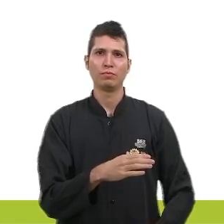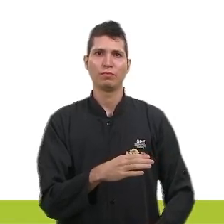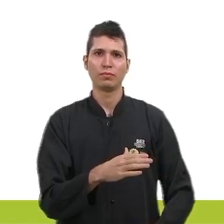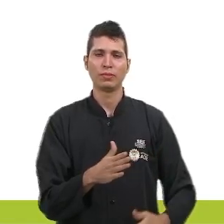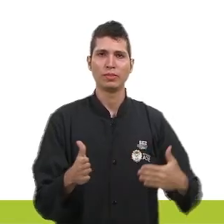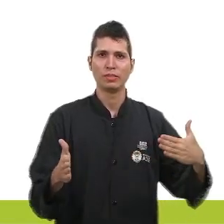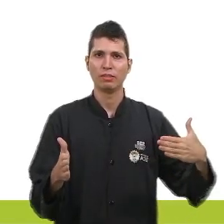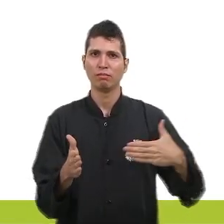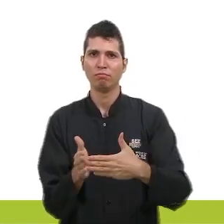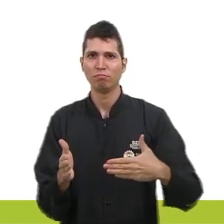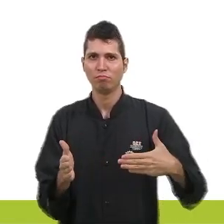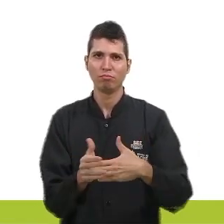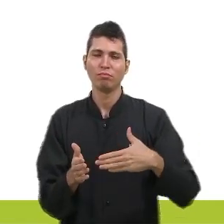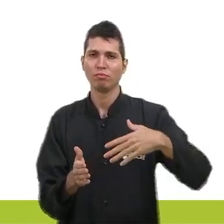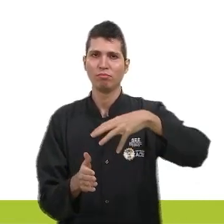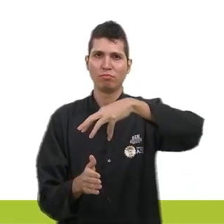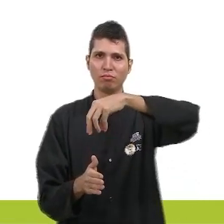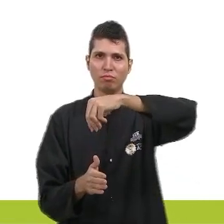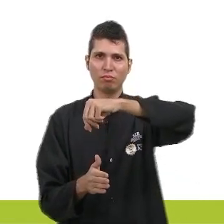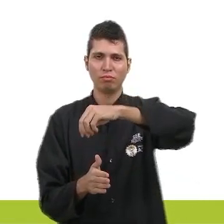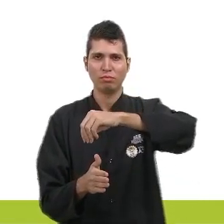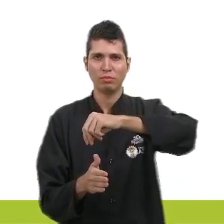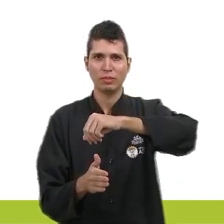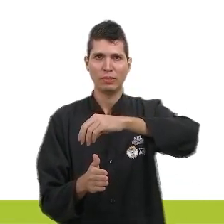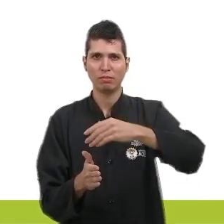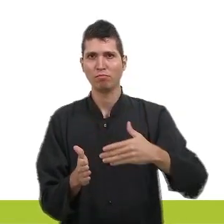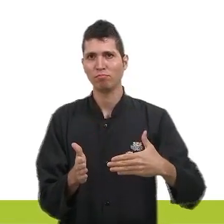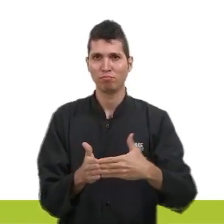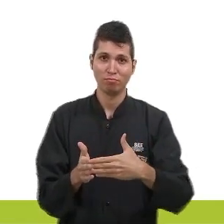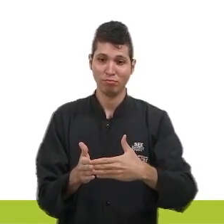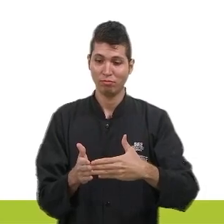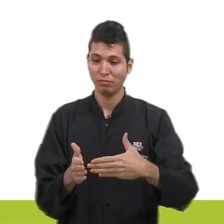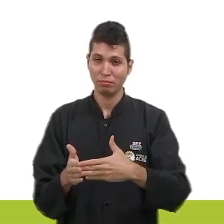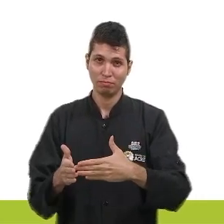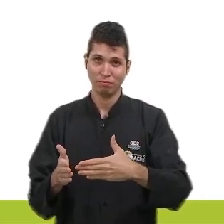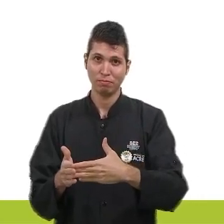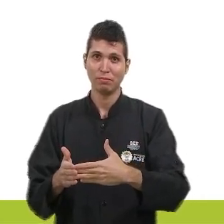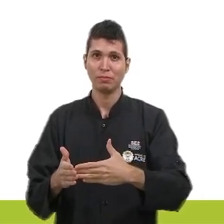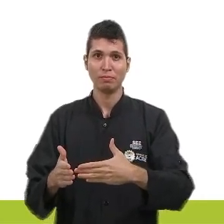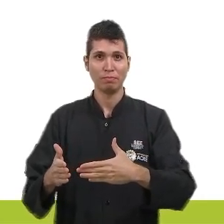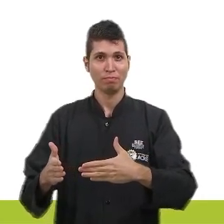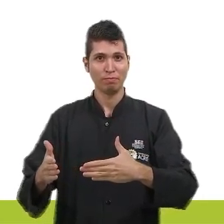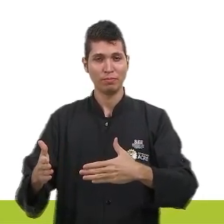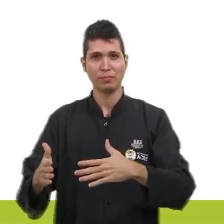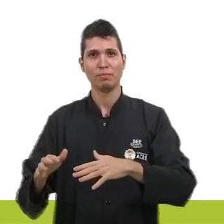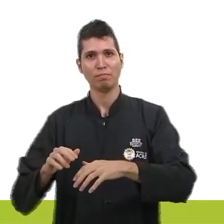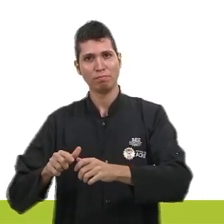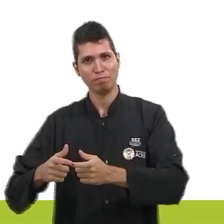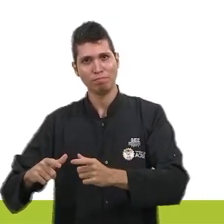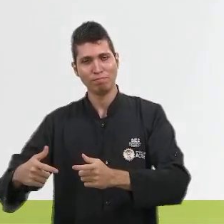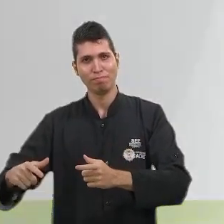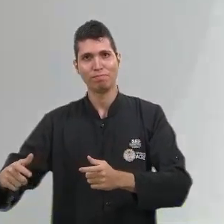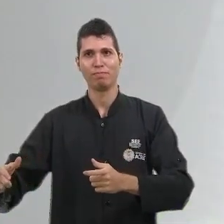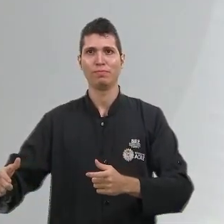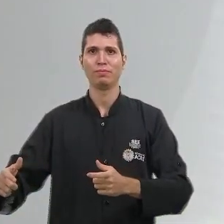limites territoriais, tá? Limites esses que nós vamos abordar na próxima